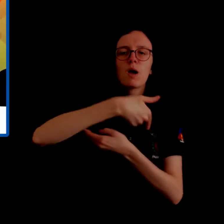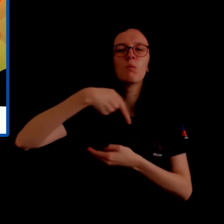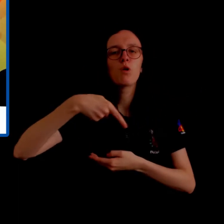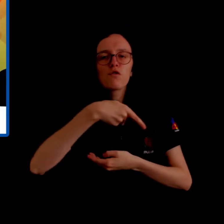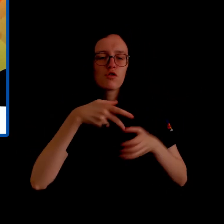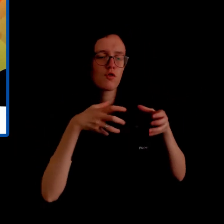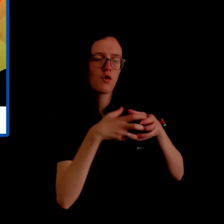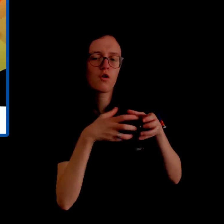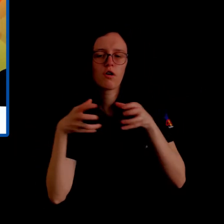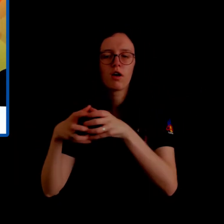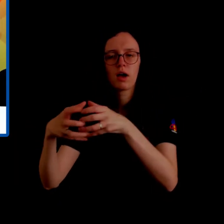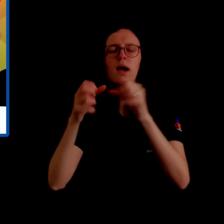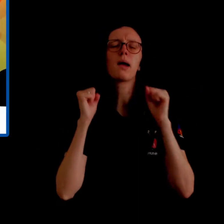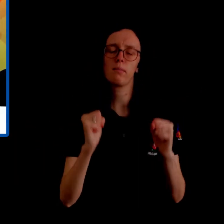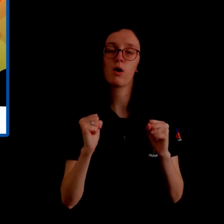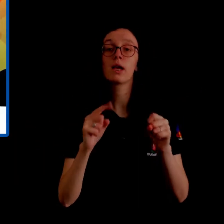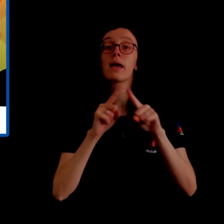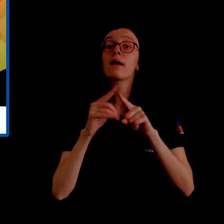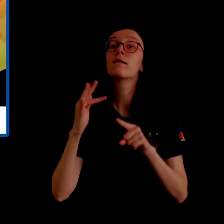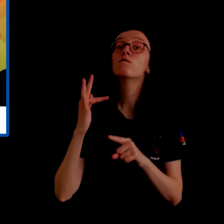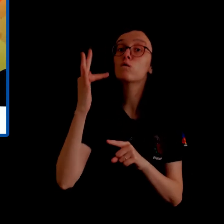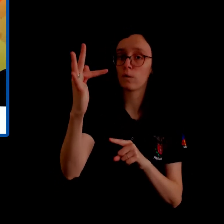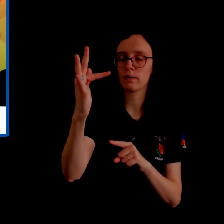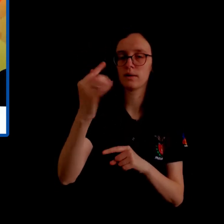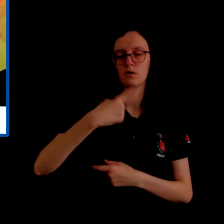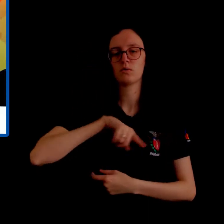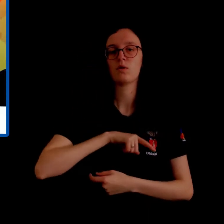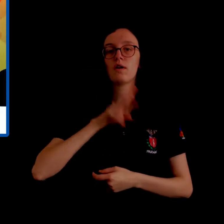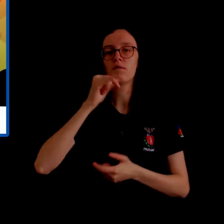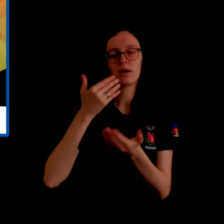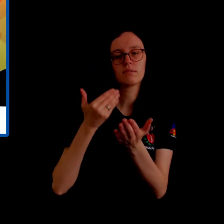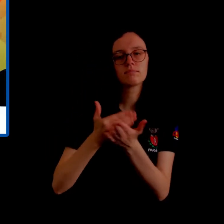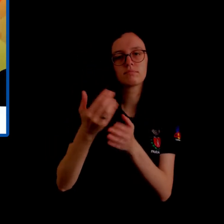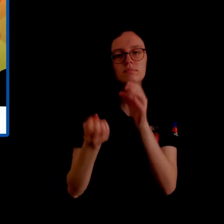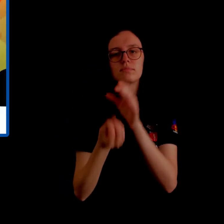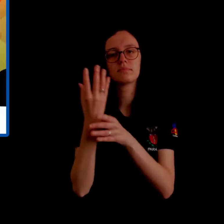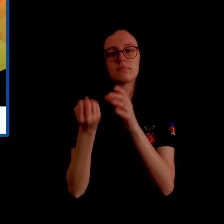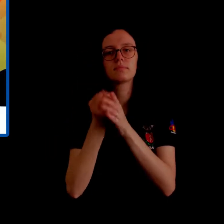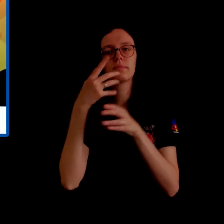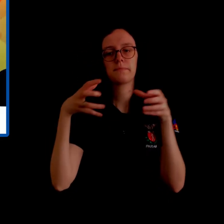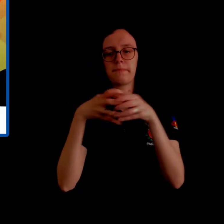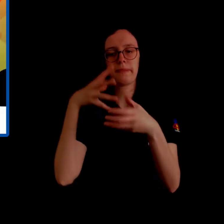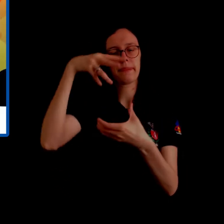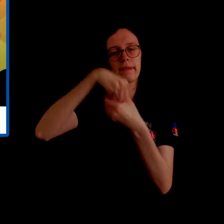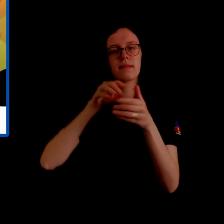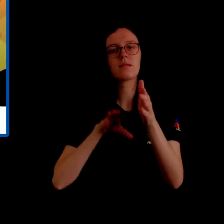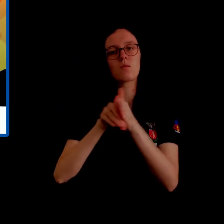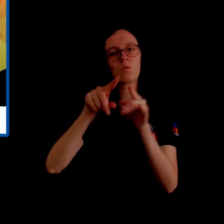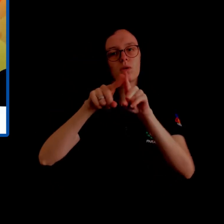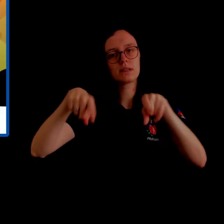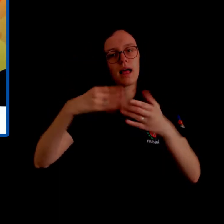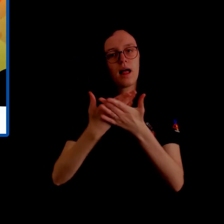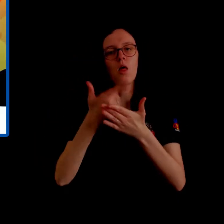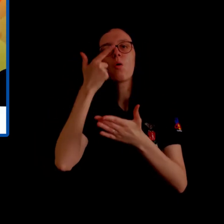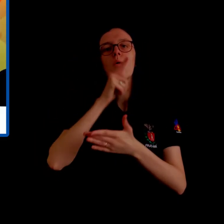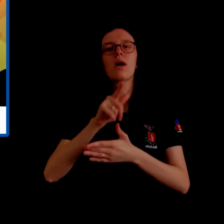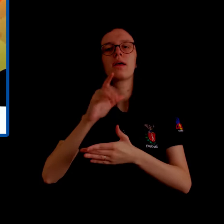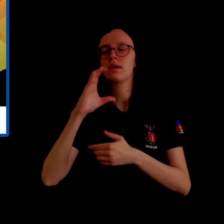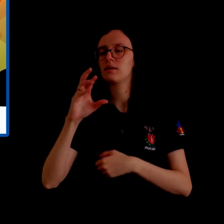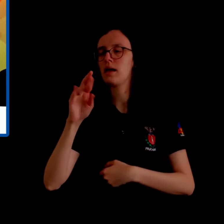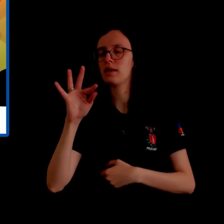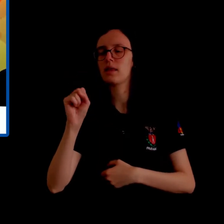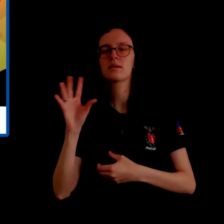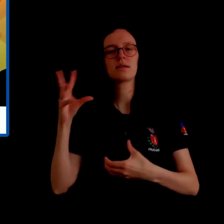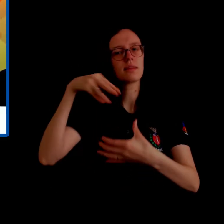com algumas iniciativas de criar algumas turmas dentro do Classroom para colocar os assessores da CRTS,